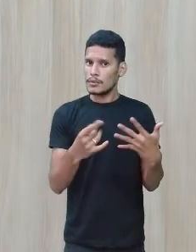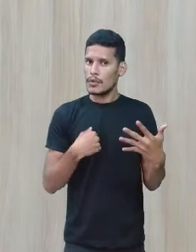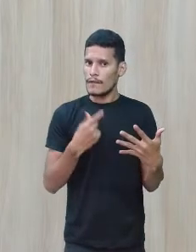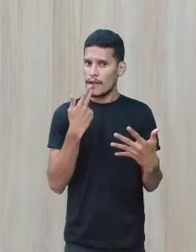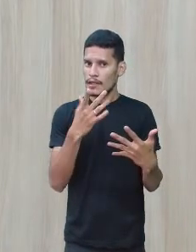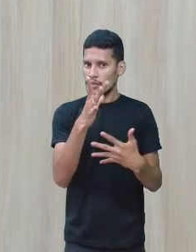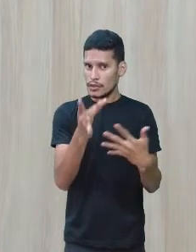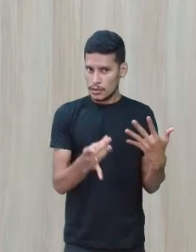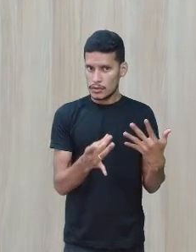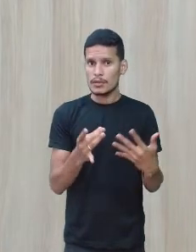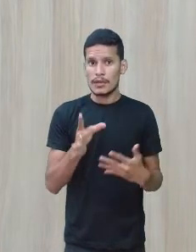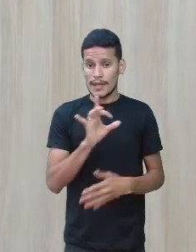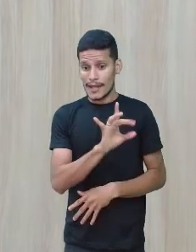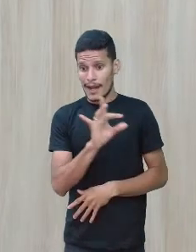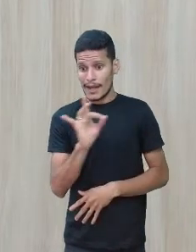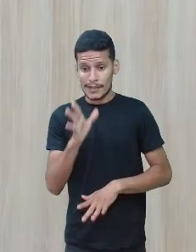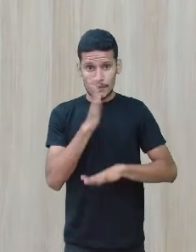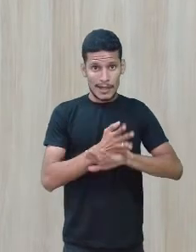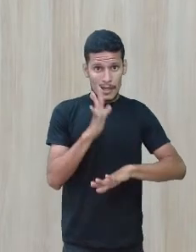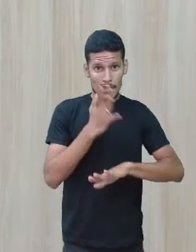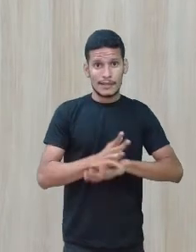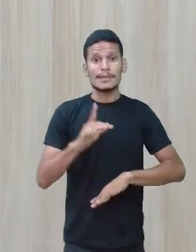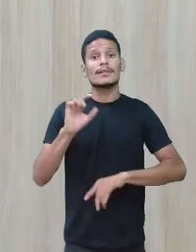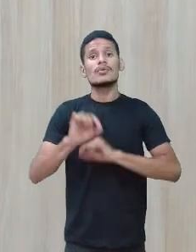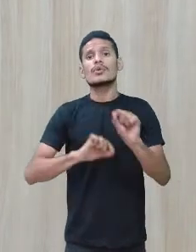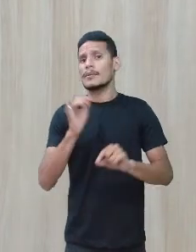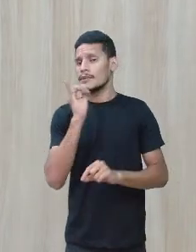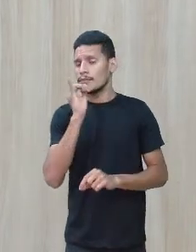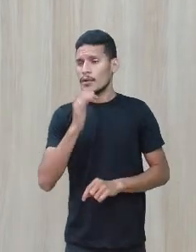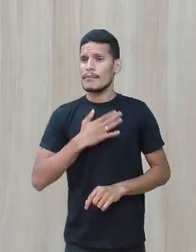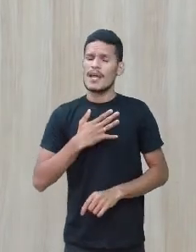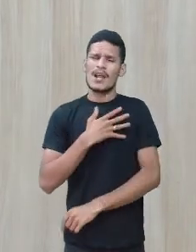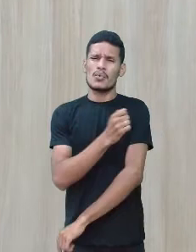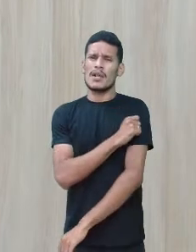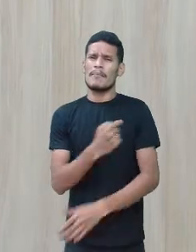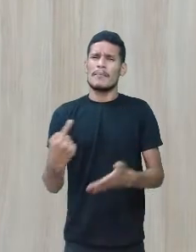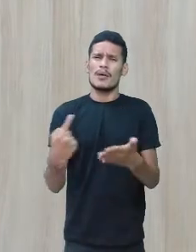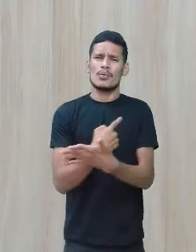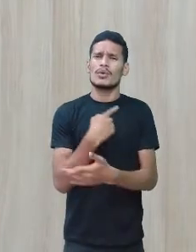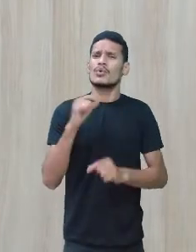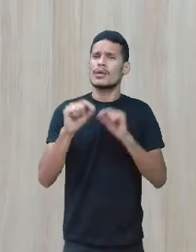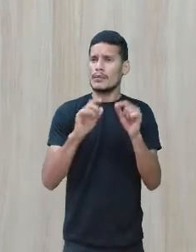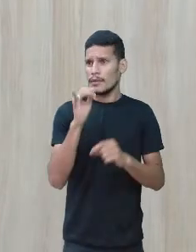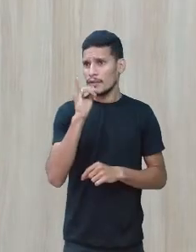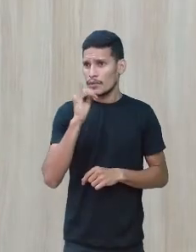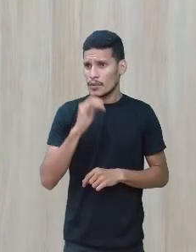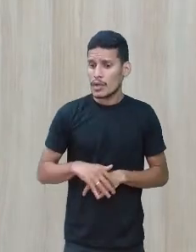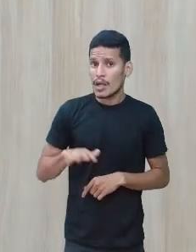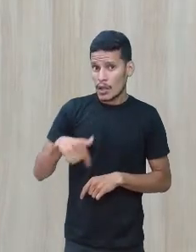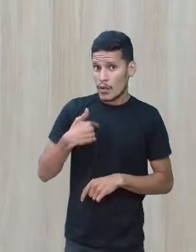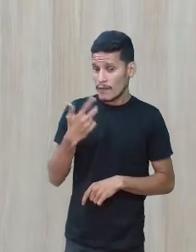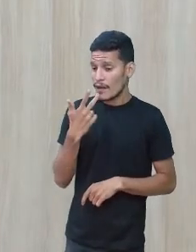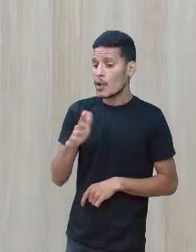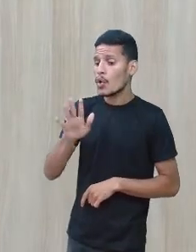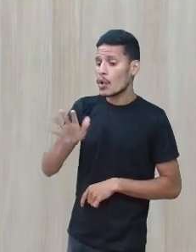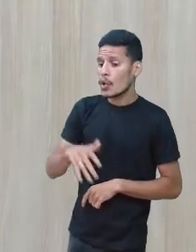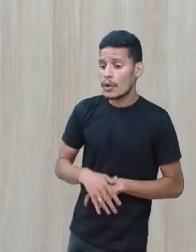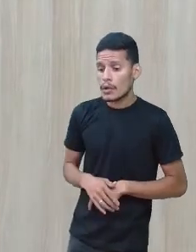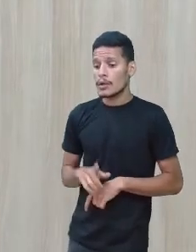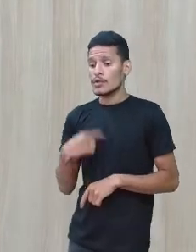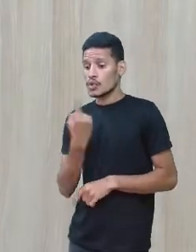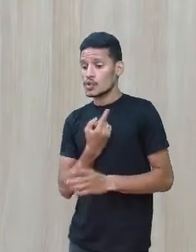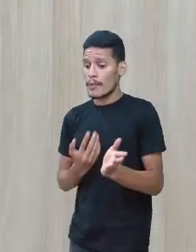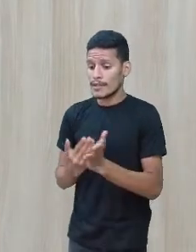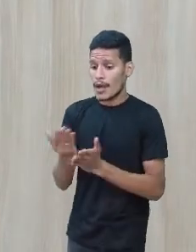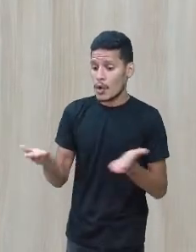especificidades, né? Cada treino, e aí acontece muito, minhas alunas, às vezes eu tô lá, aí eu digo, vamos começar a aula,